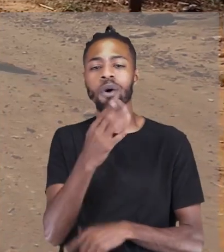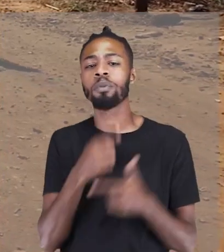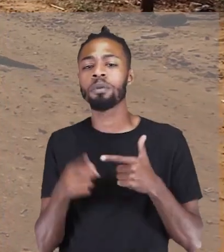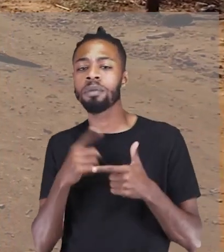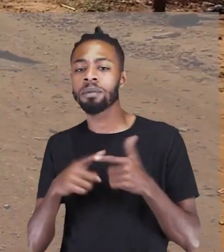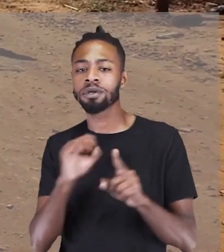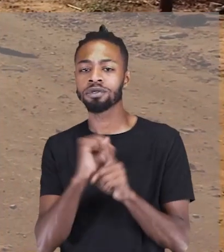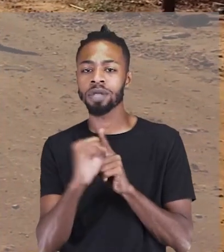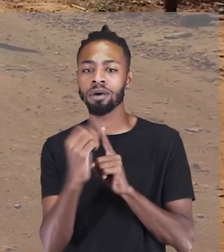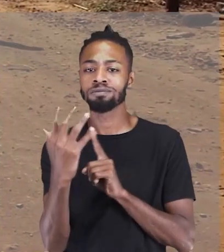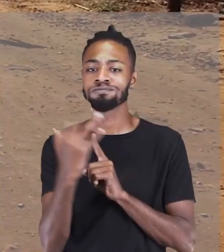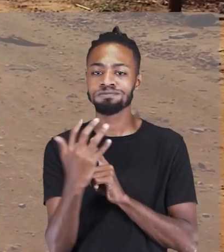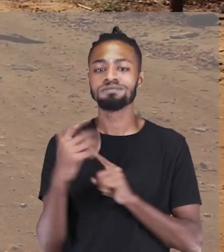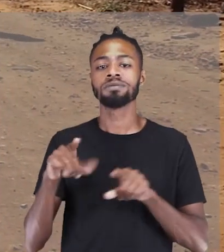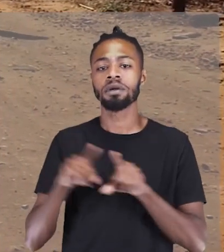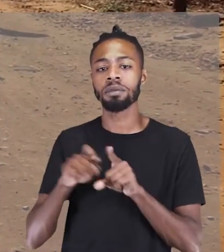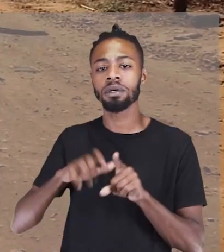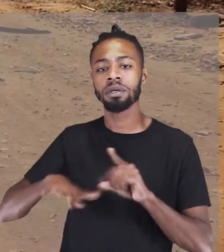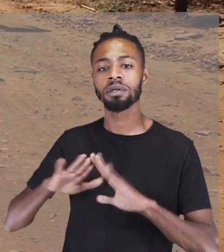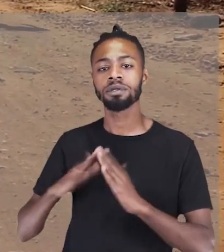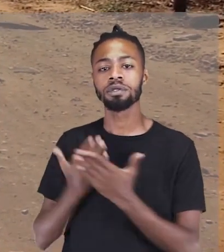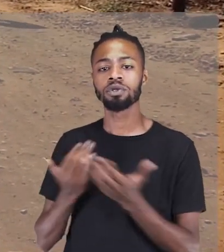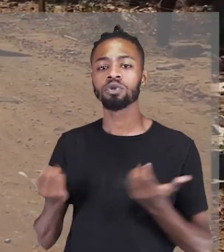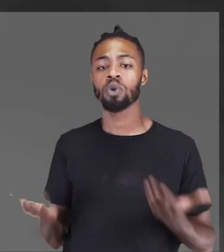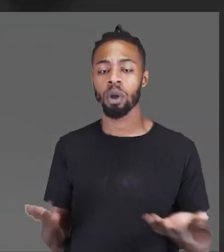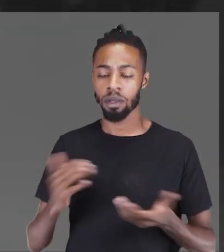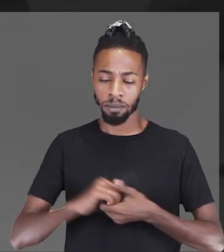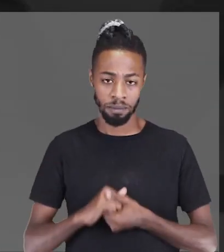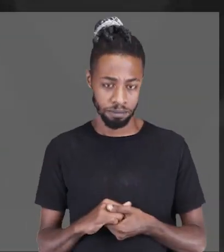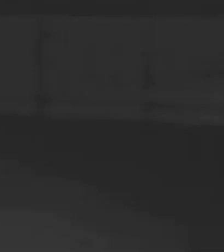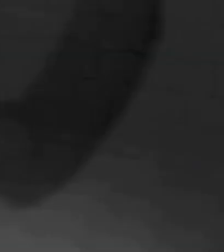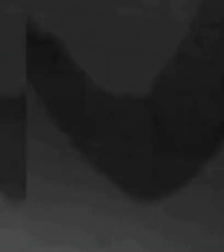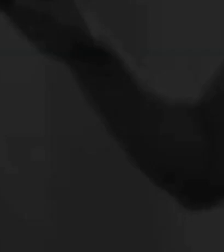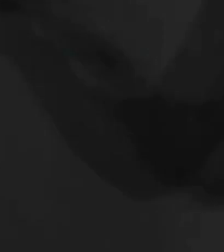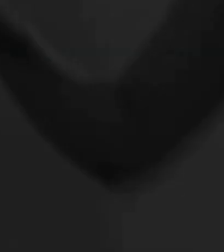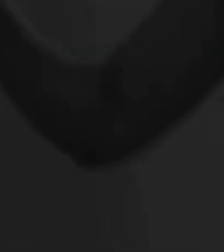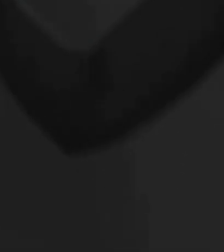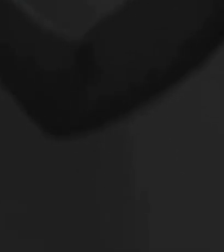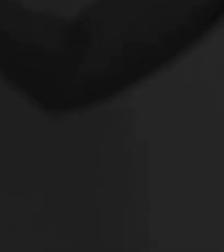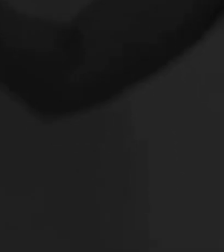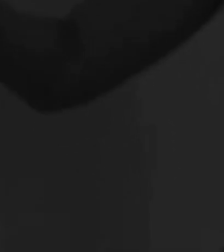Que problemas sociais atravessam o território escolar?